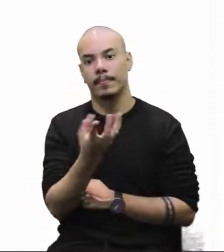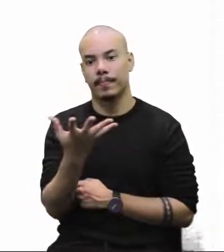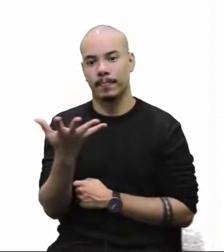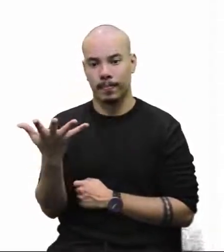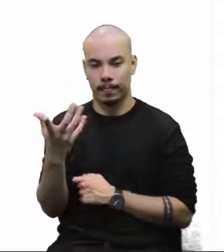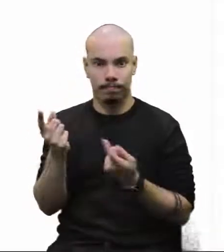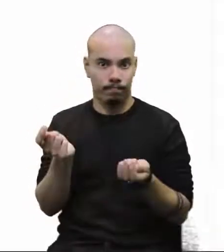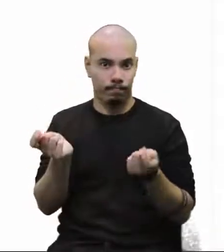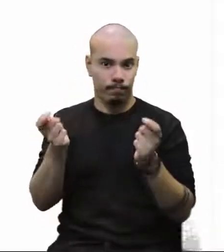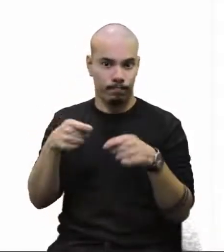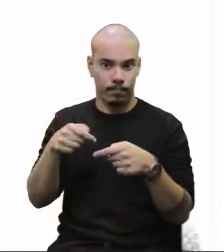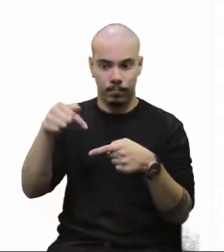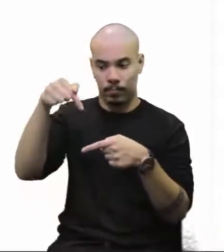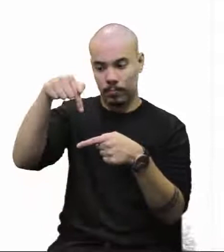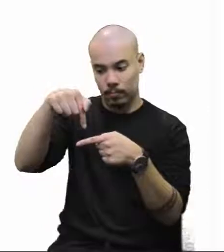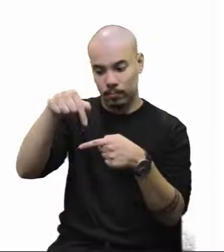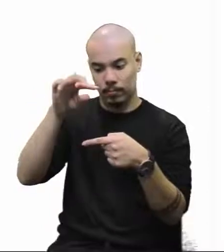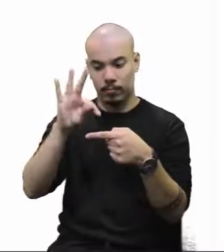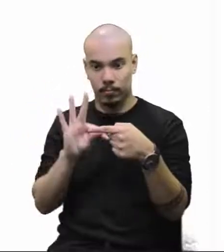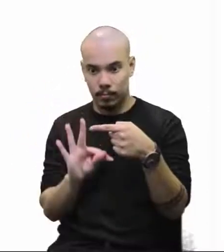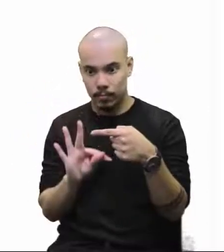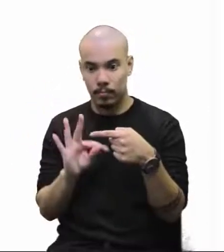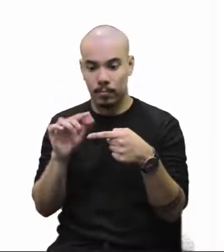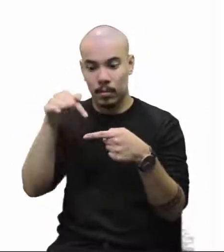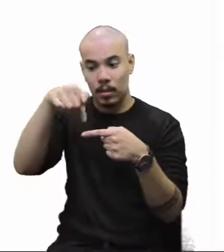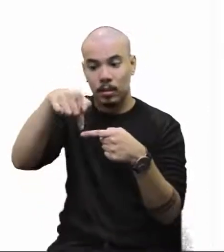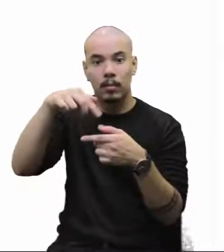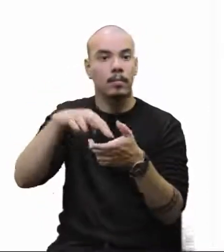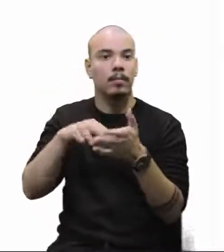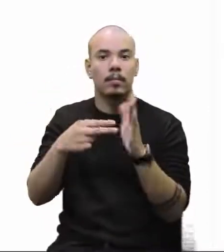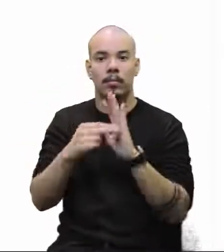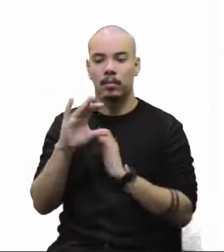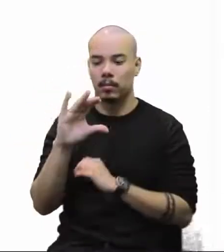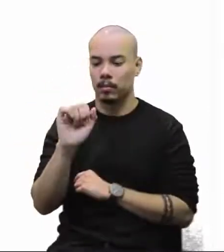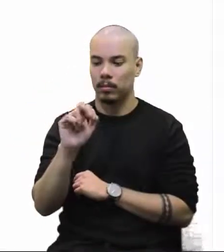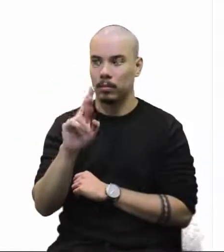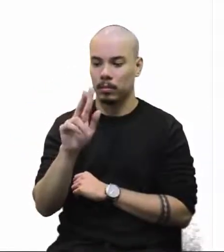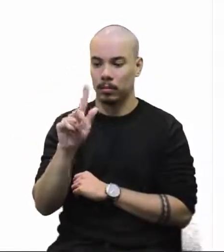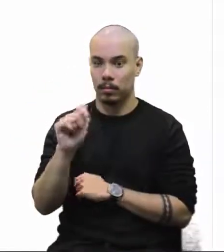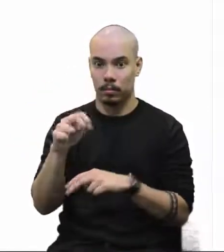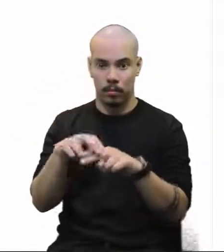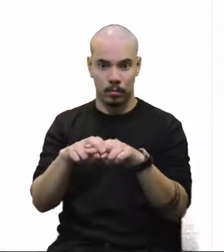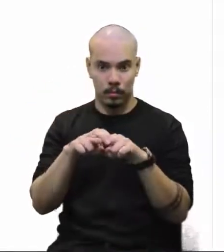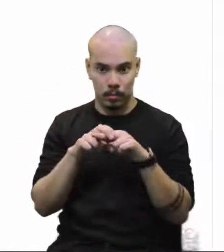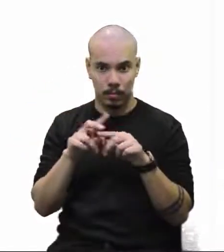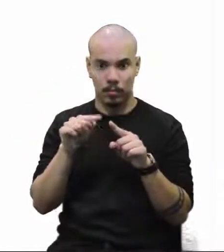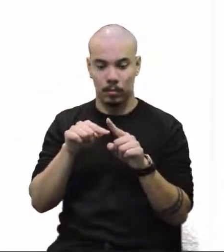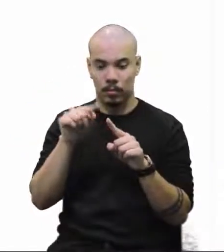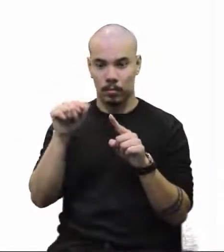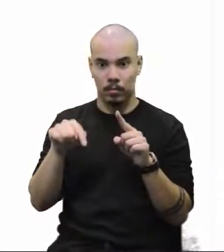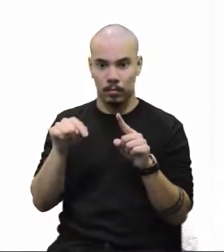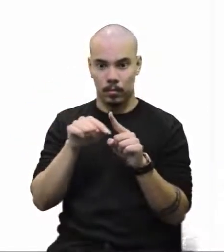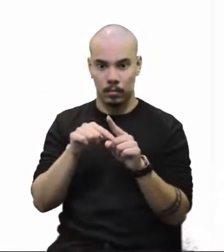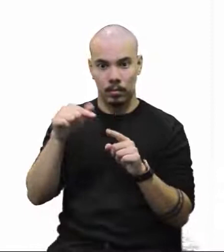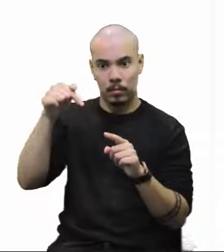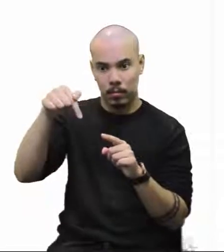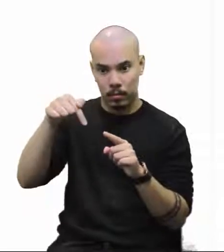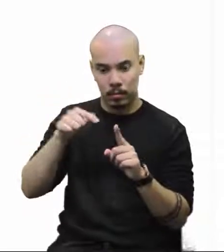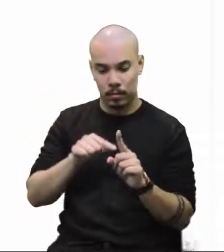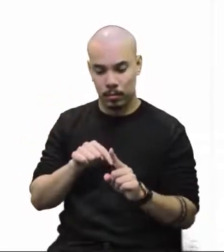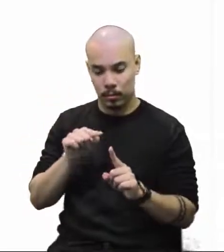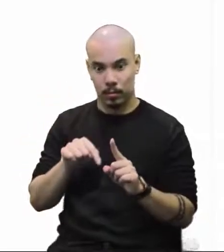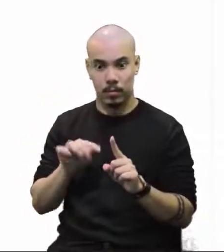que passa num certo tempo na seção transversal. Isso. E, portanto, ΔQ vai ser I vezes ΔT.